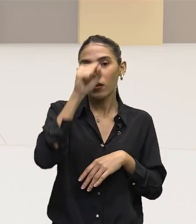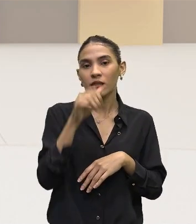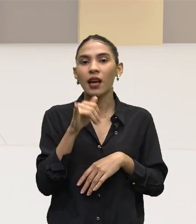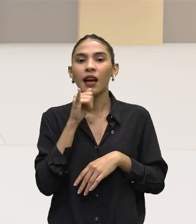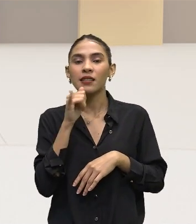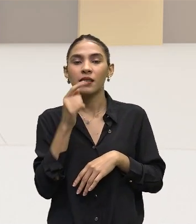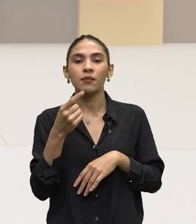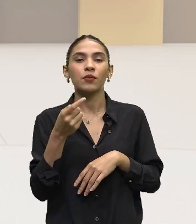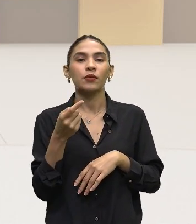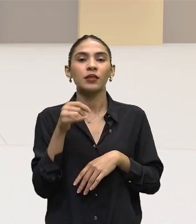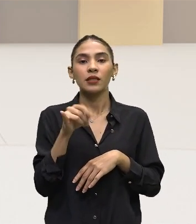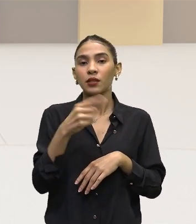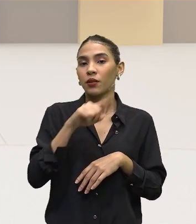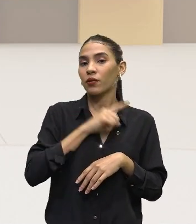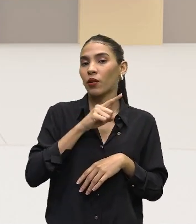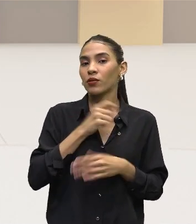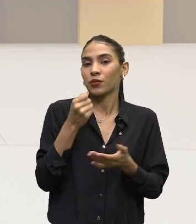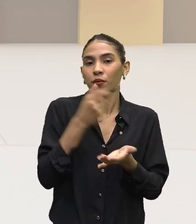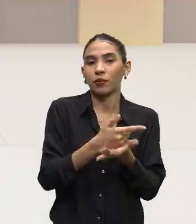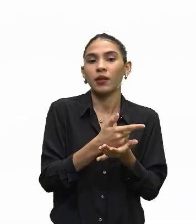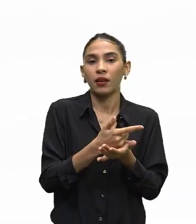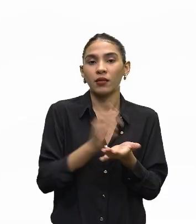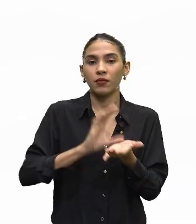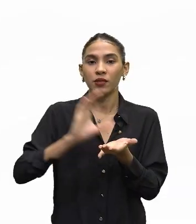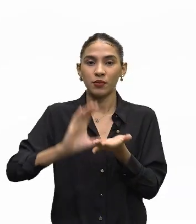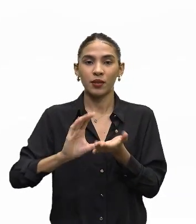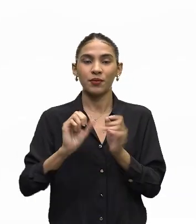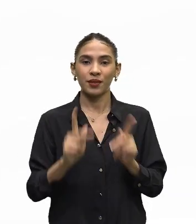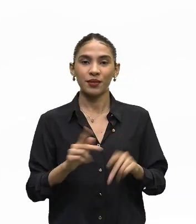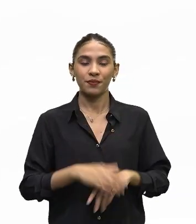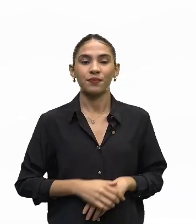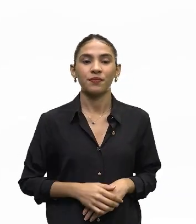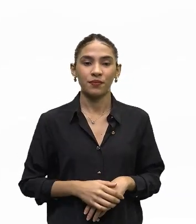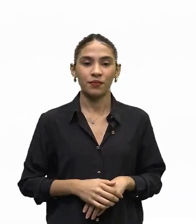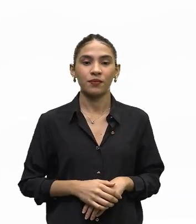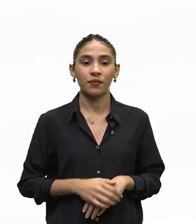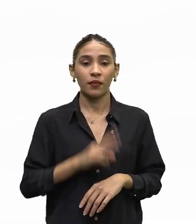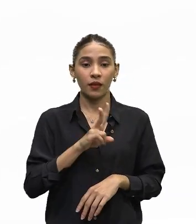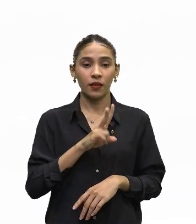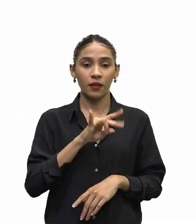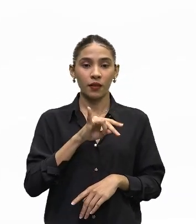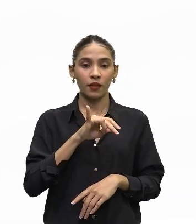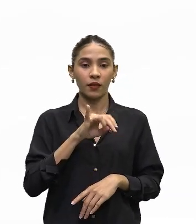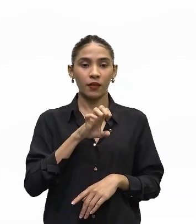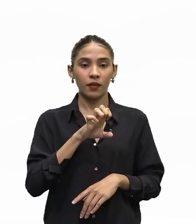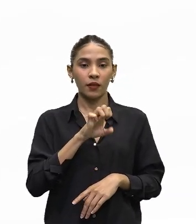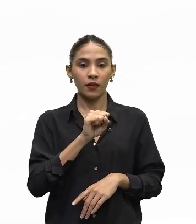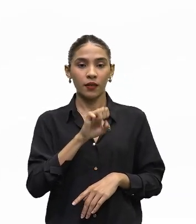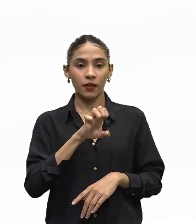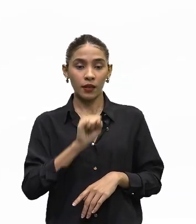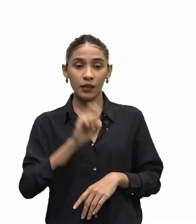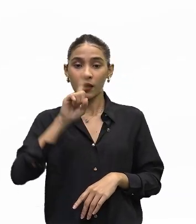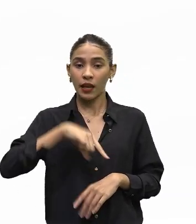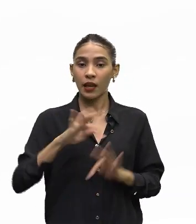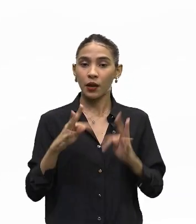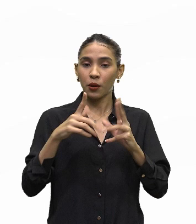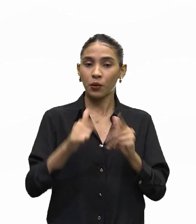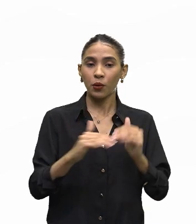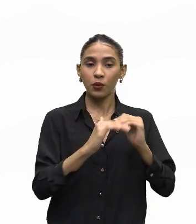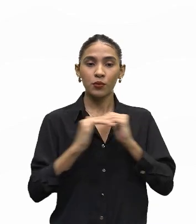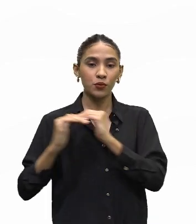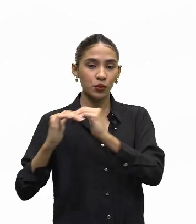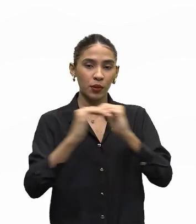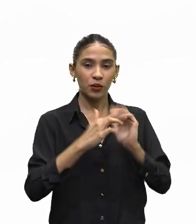for levar em consideração a compra de um investimento. Vamos ver aqui o que são os vieses. Os vieses são todos os padrões